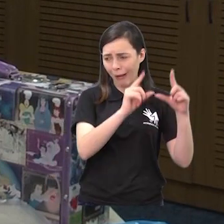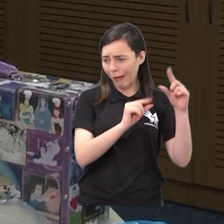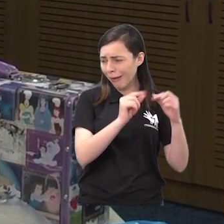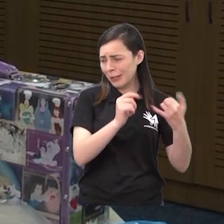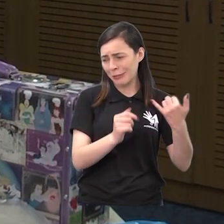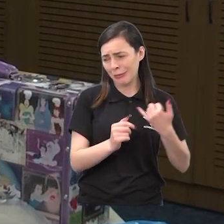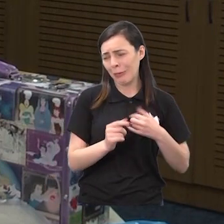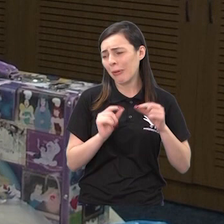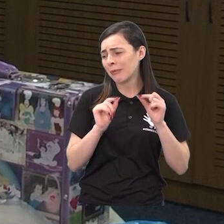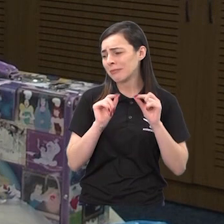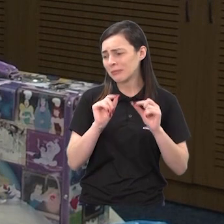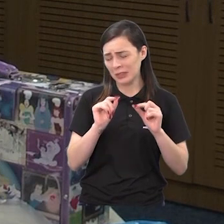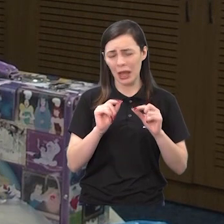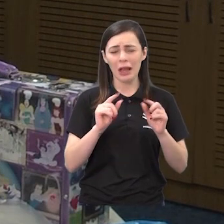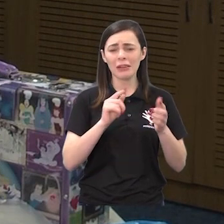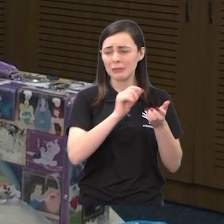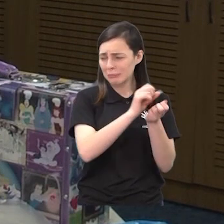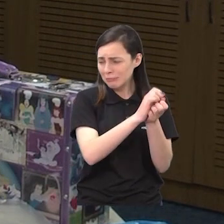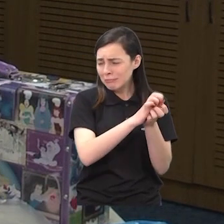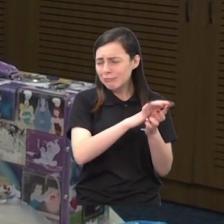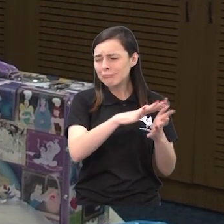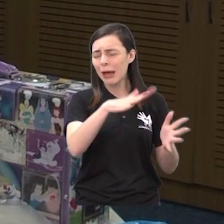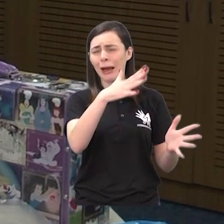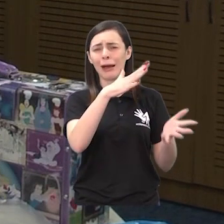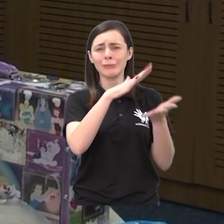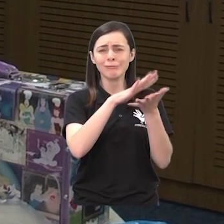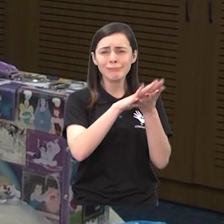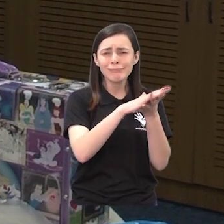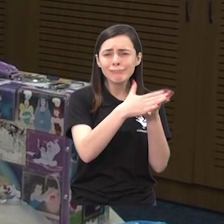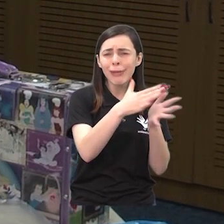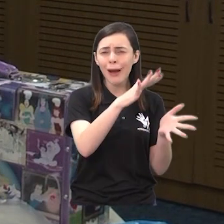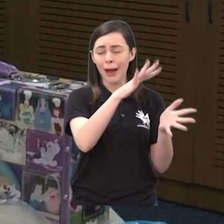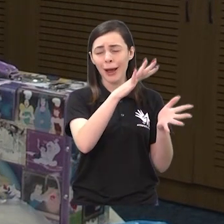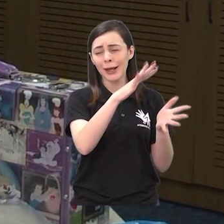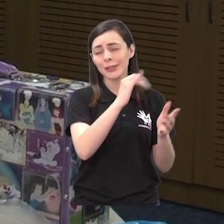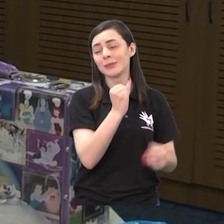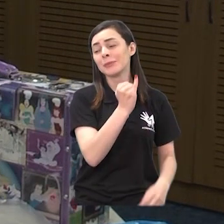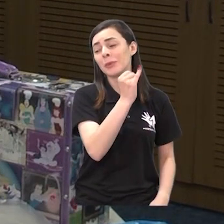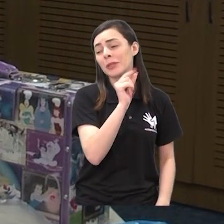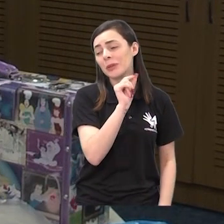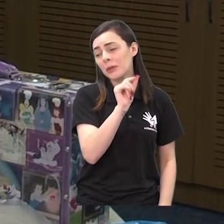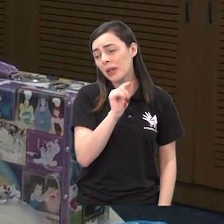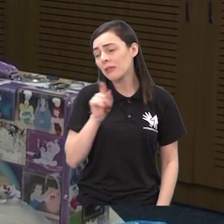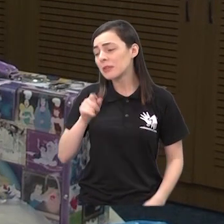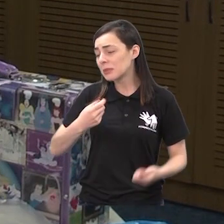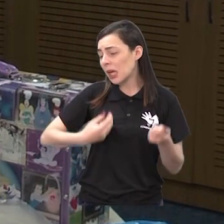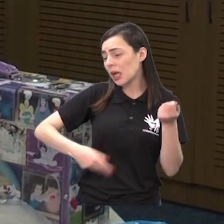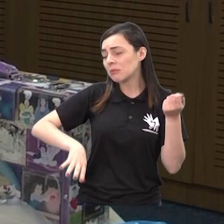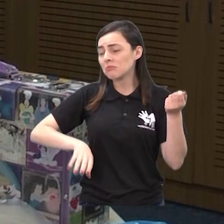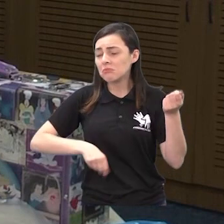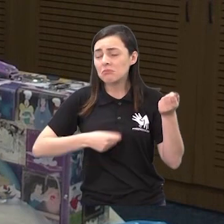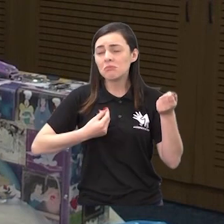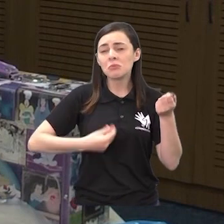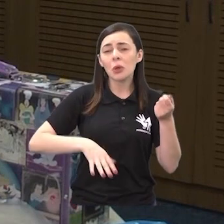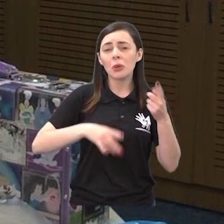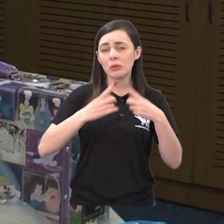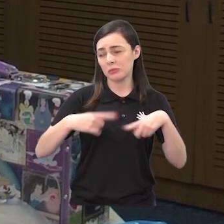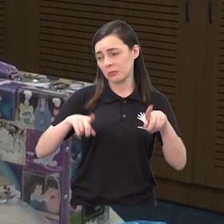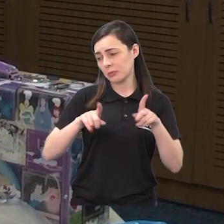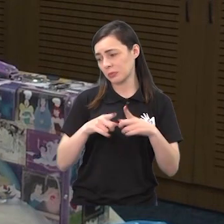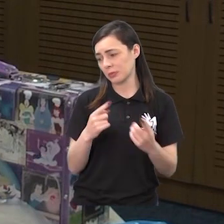ela disse que brilhará cada vez mais forte quando você tocar uma linda canção para ela.